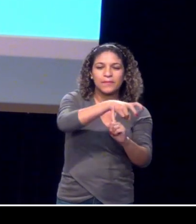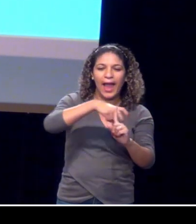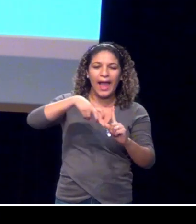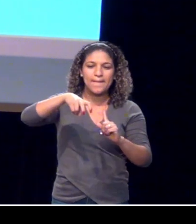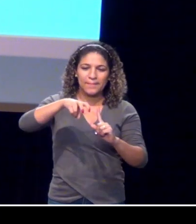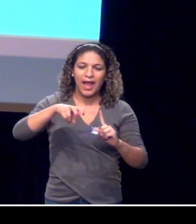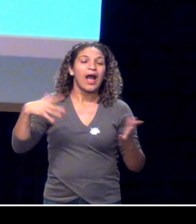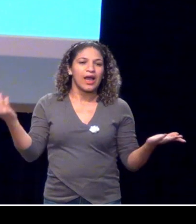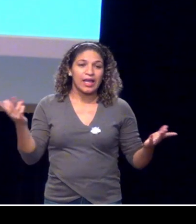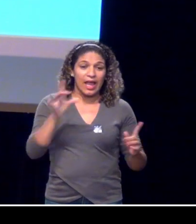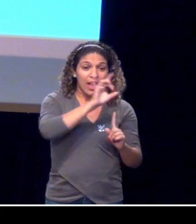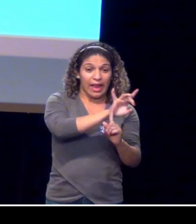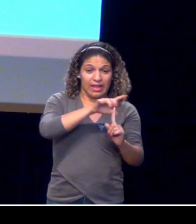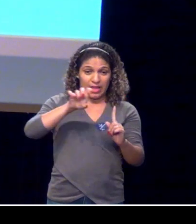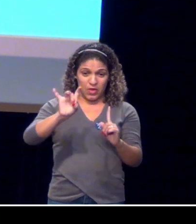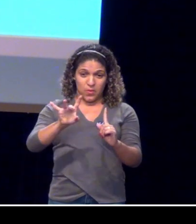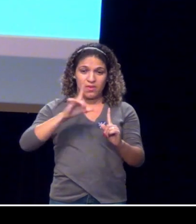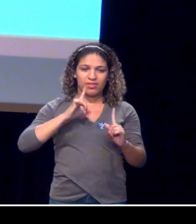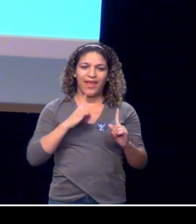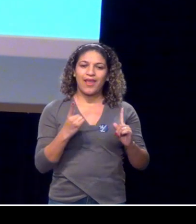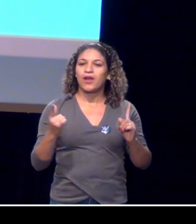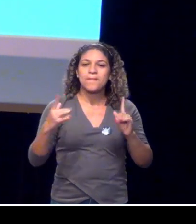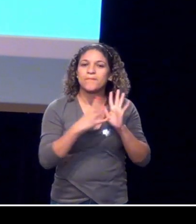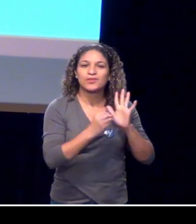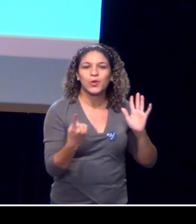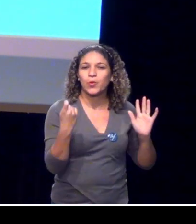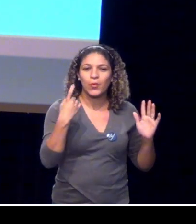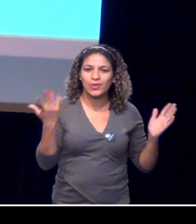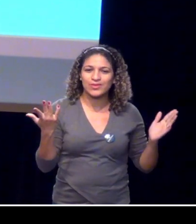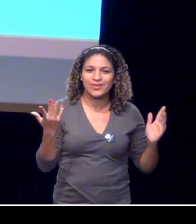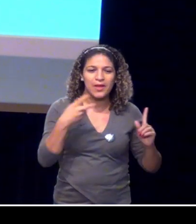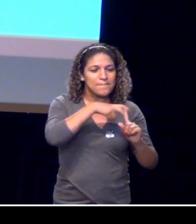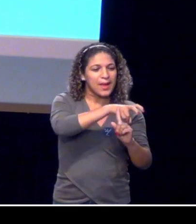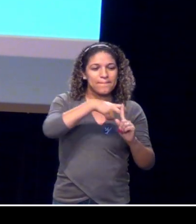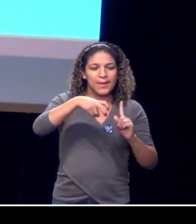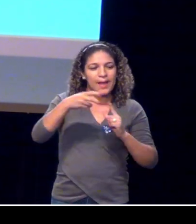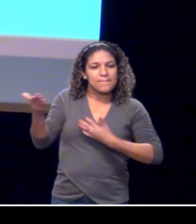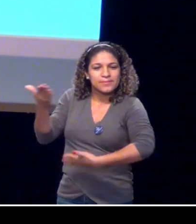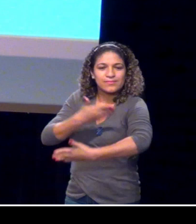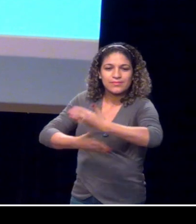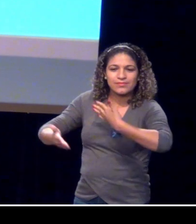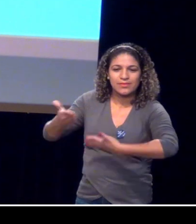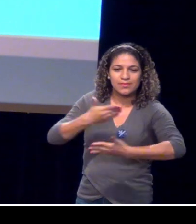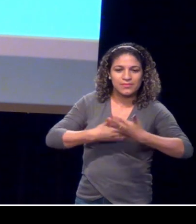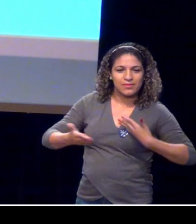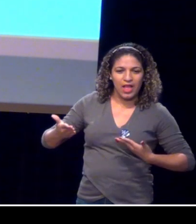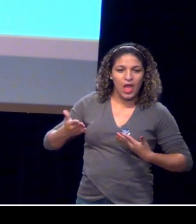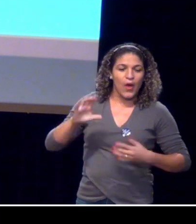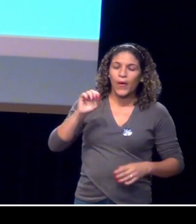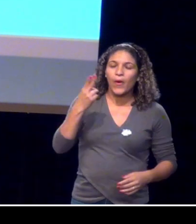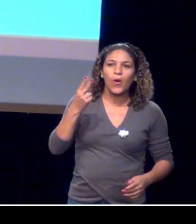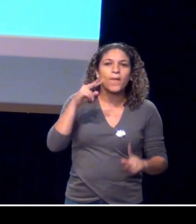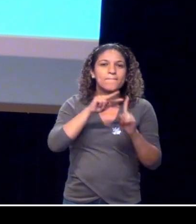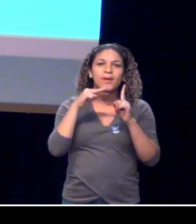fundir. Cada uma tem a sua unidade, cada uma deve enriquecer a outra. Ou seja,